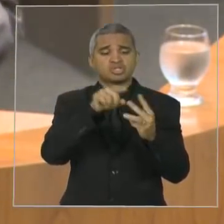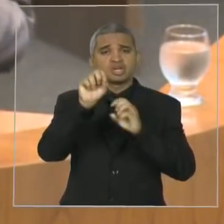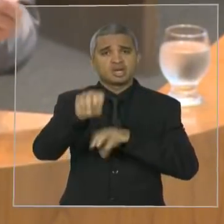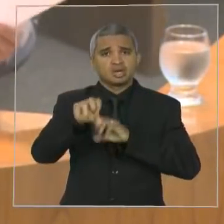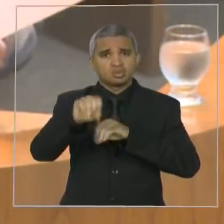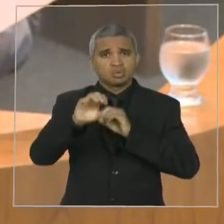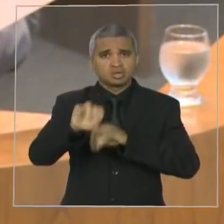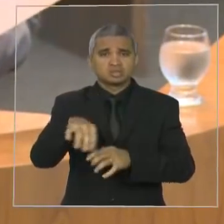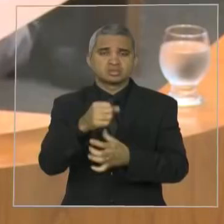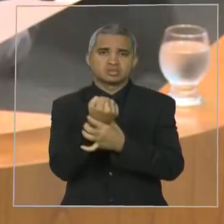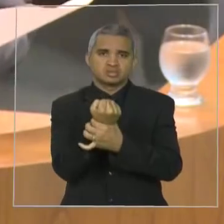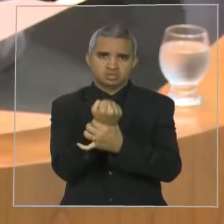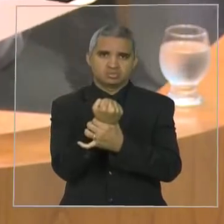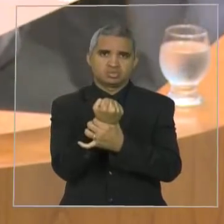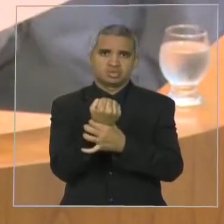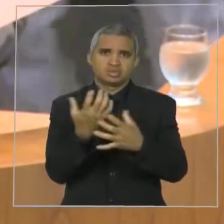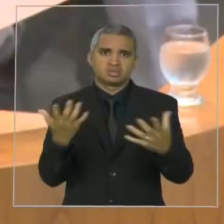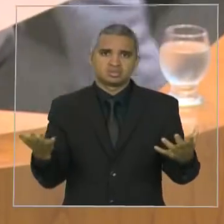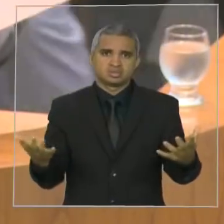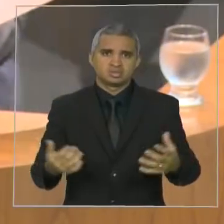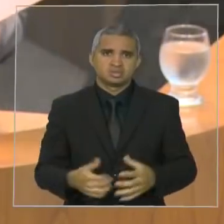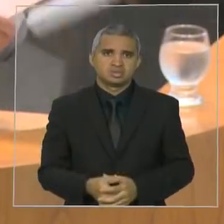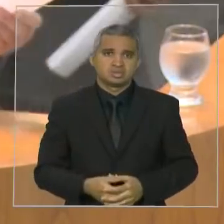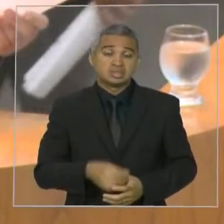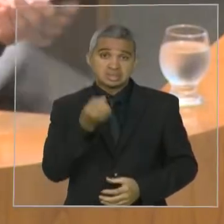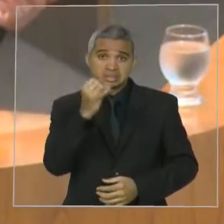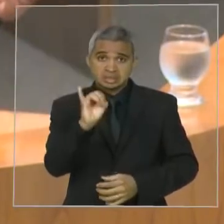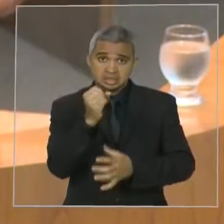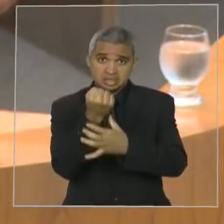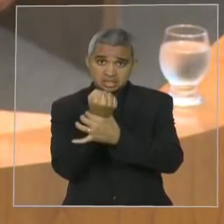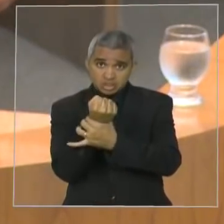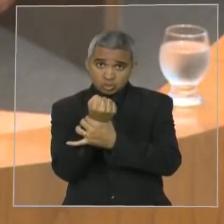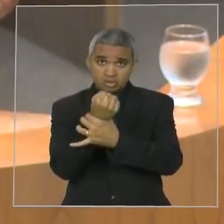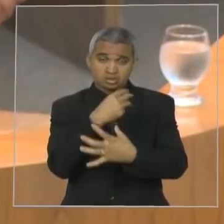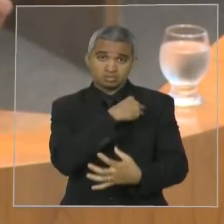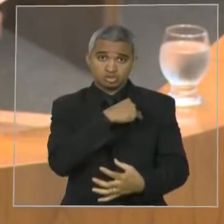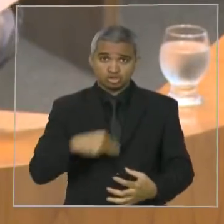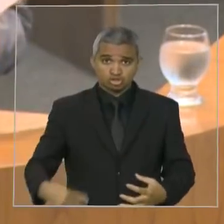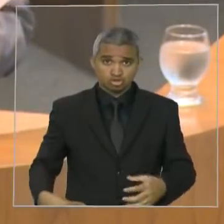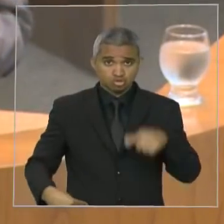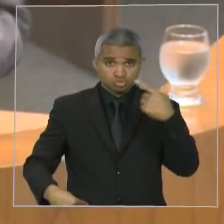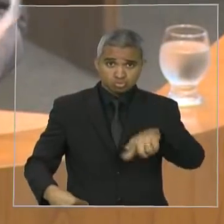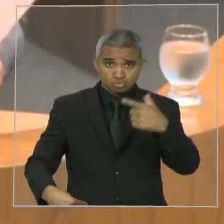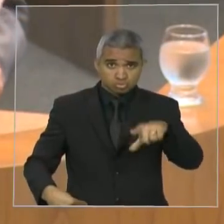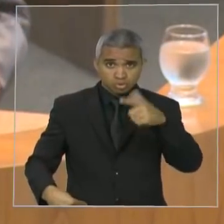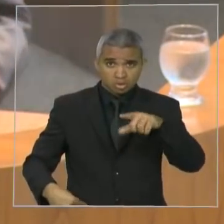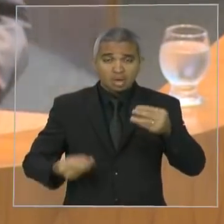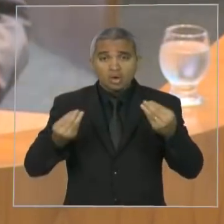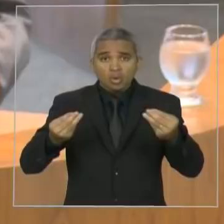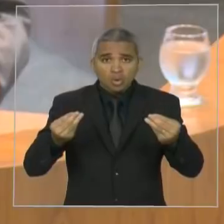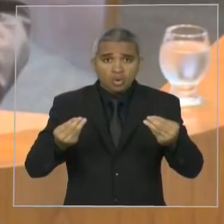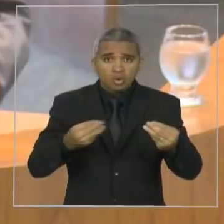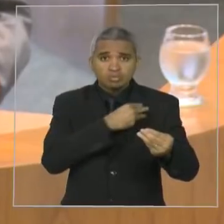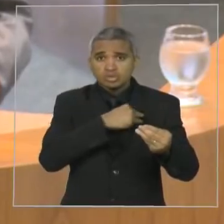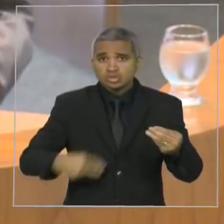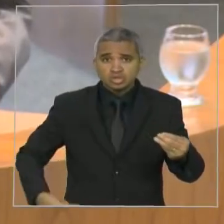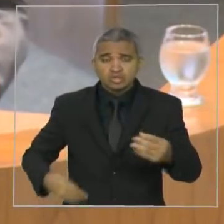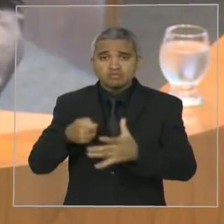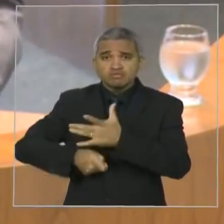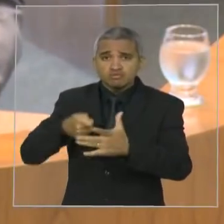advogo esta linha há muitos anos, como também o ex-deputado Lorival Mendes, quando deputado